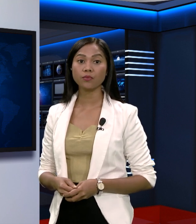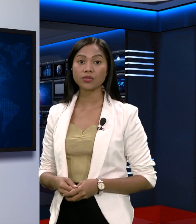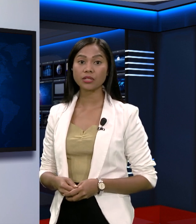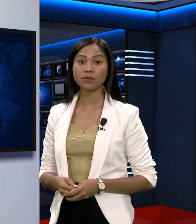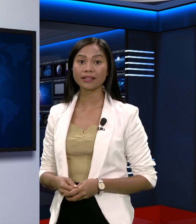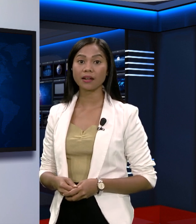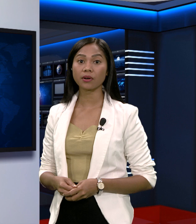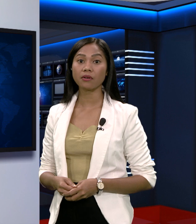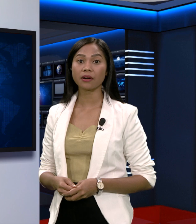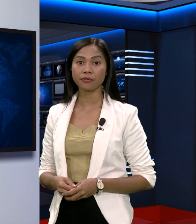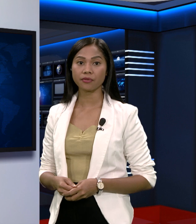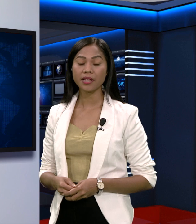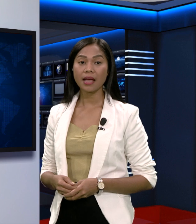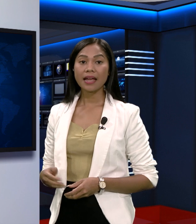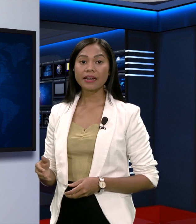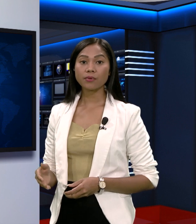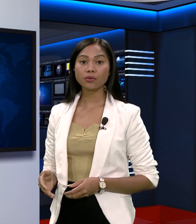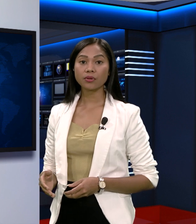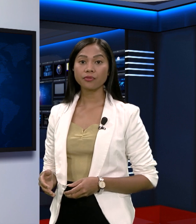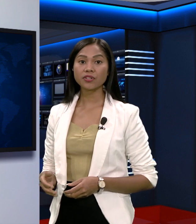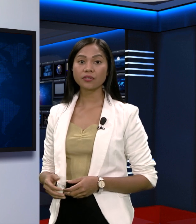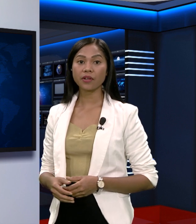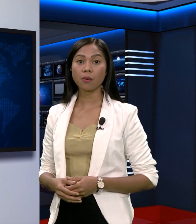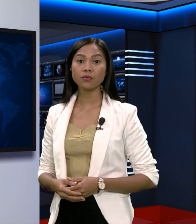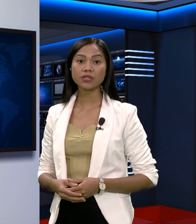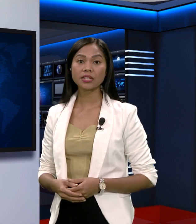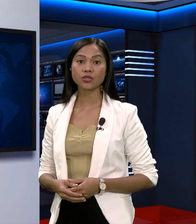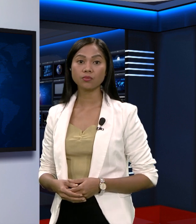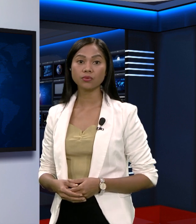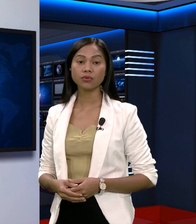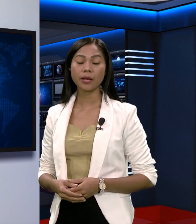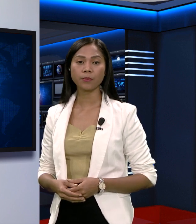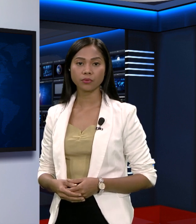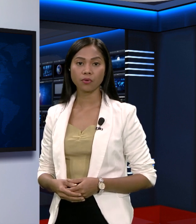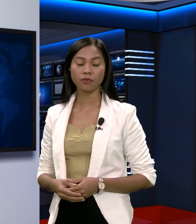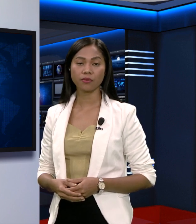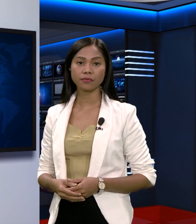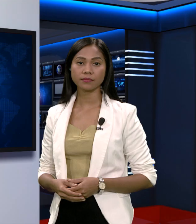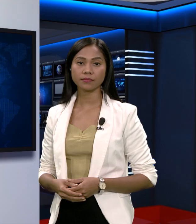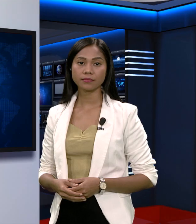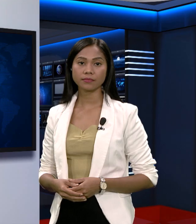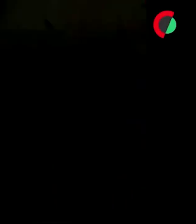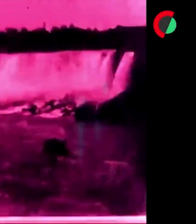e músico catalão Raul Refri na abertura do Festival Músicas do Mundo em Porto Covo.